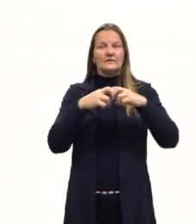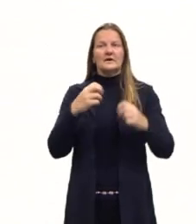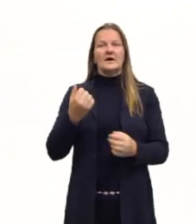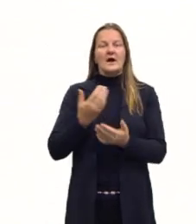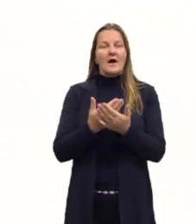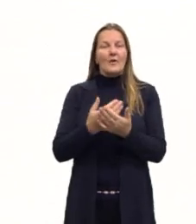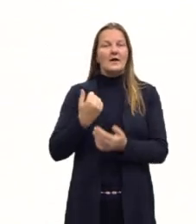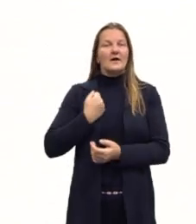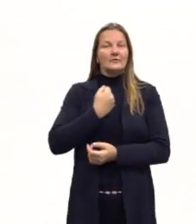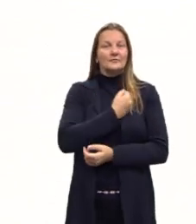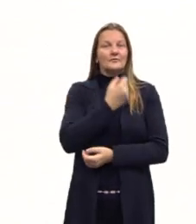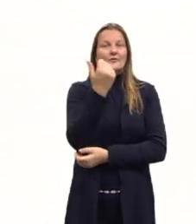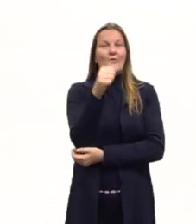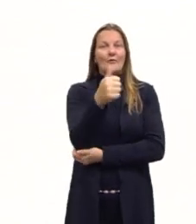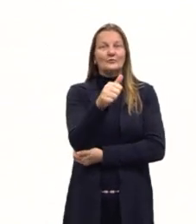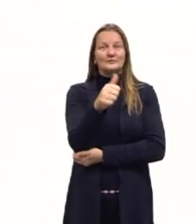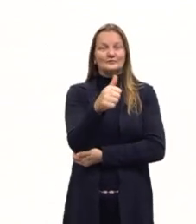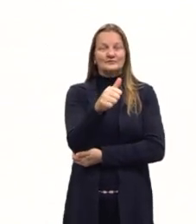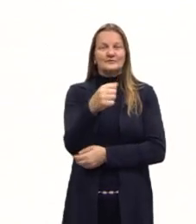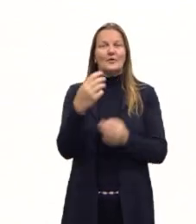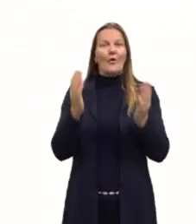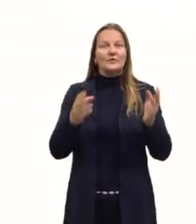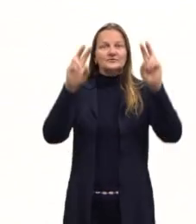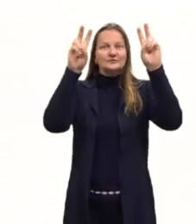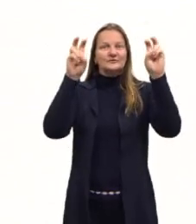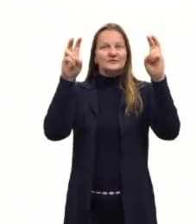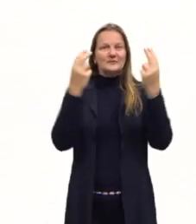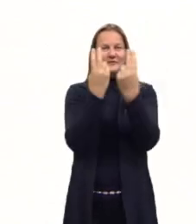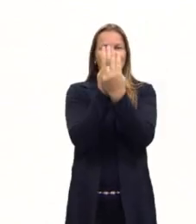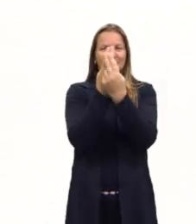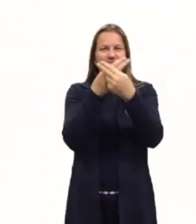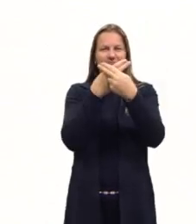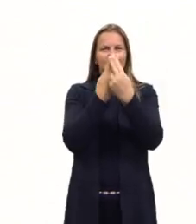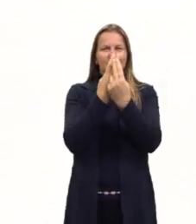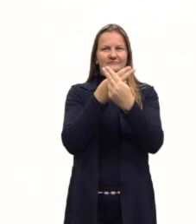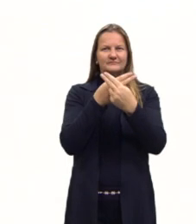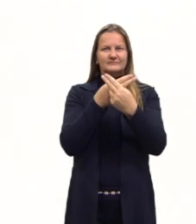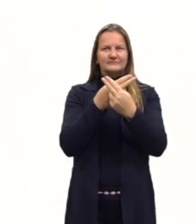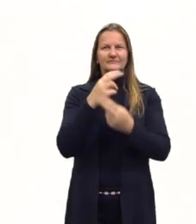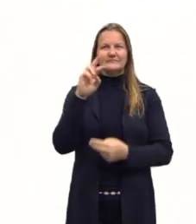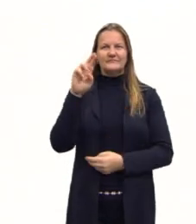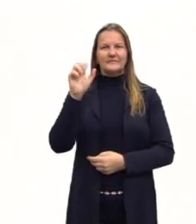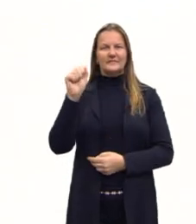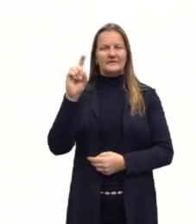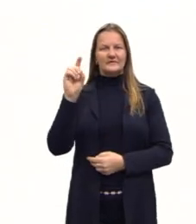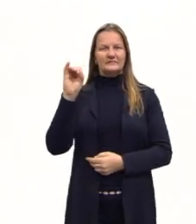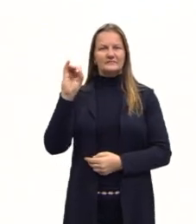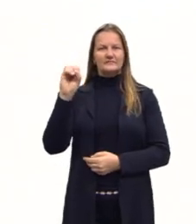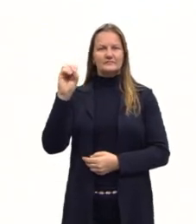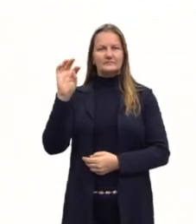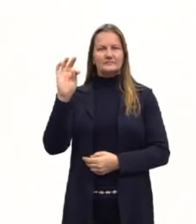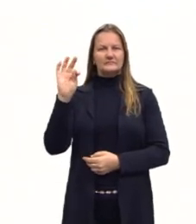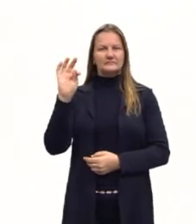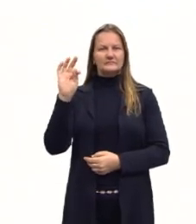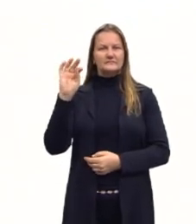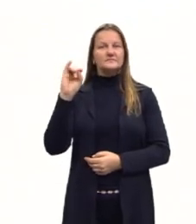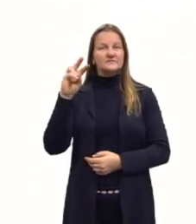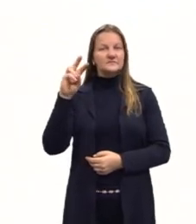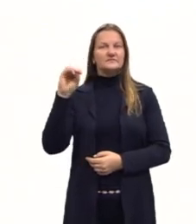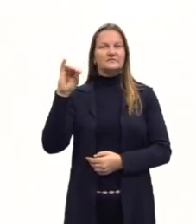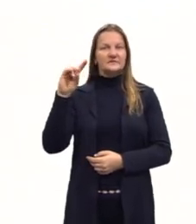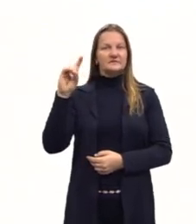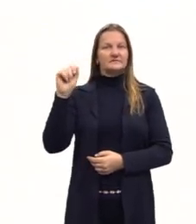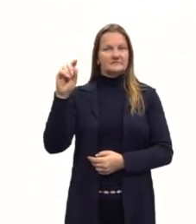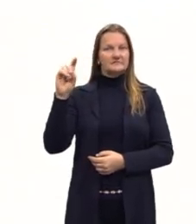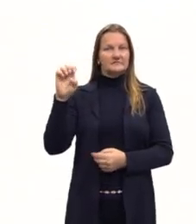vamos ver a radioatividade que por muitos ela é vista como uma vilã mas eu vou mostrar para vocês